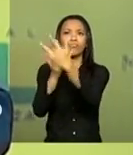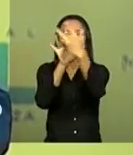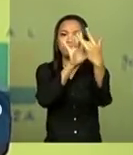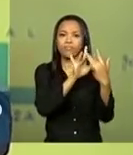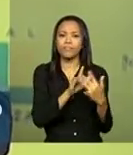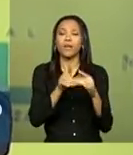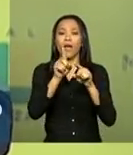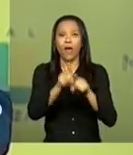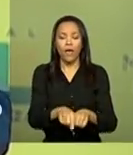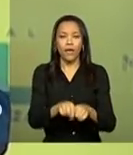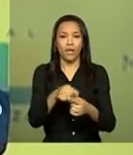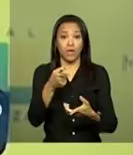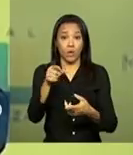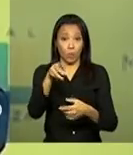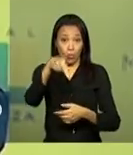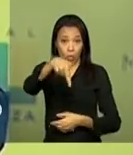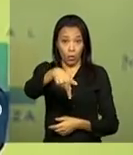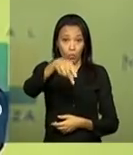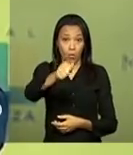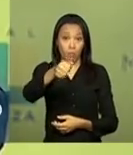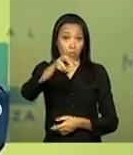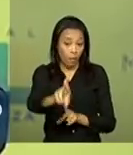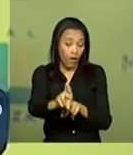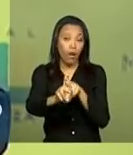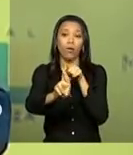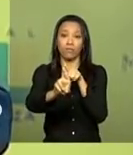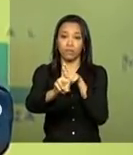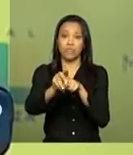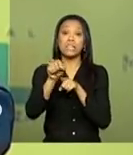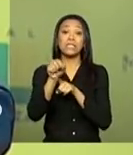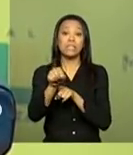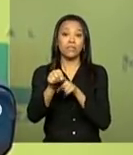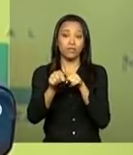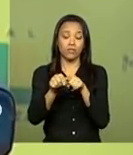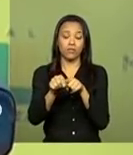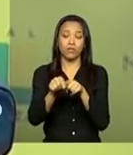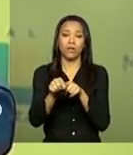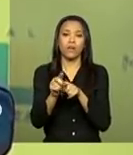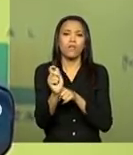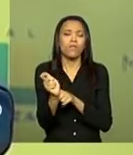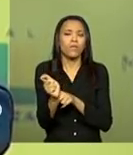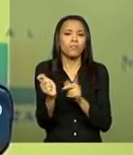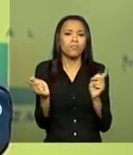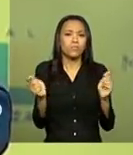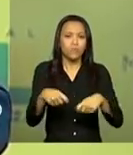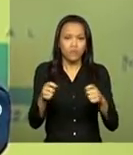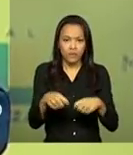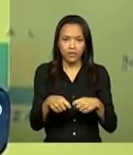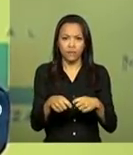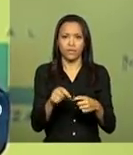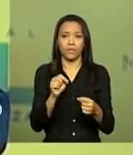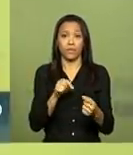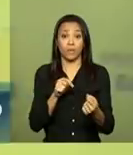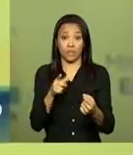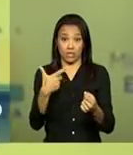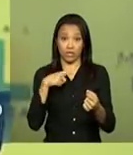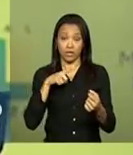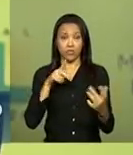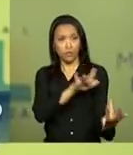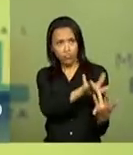Plano de Ações Articuladas do PAR, que fez com que a relação alterasse totalmente e colocasse essa relação no outro